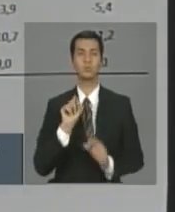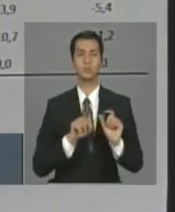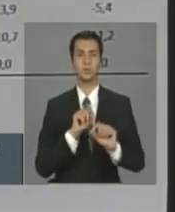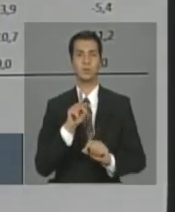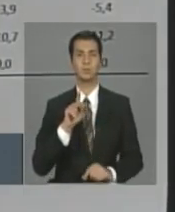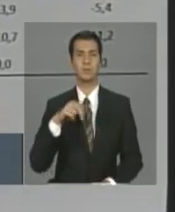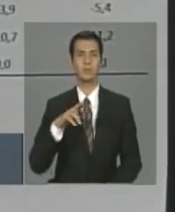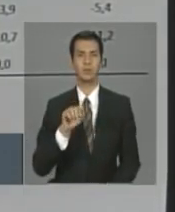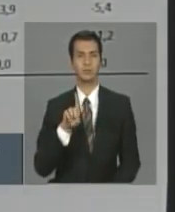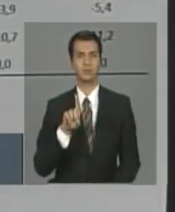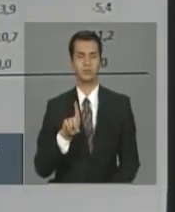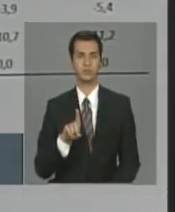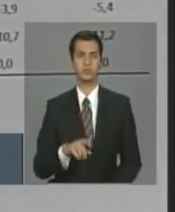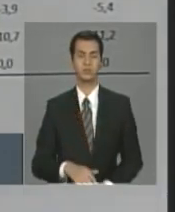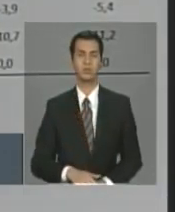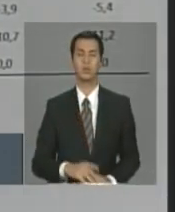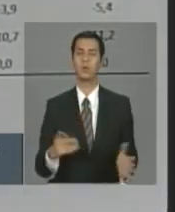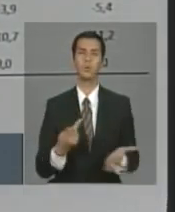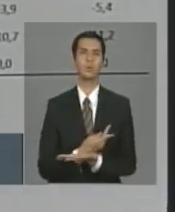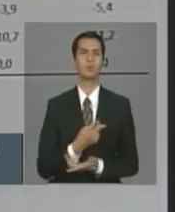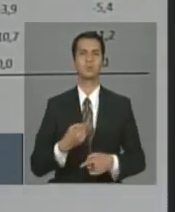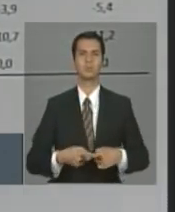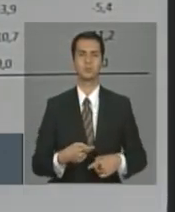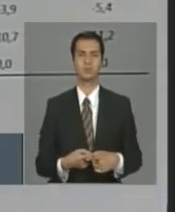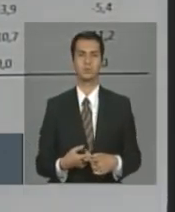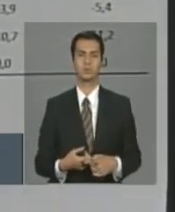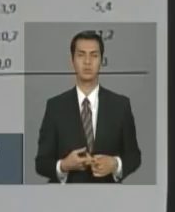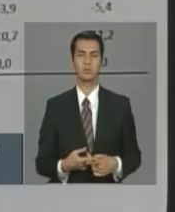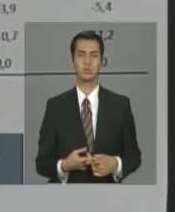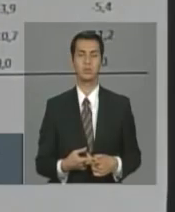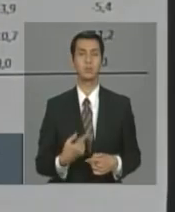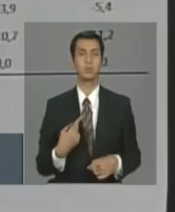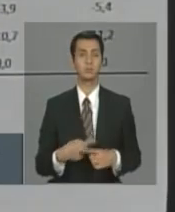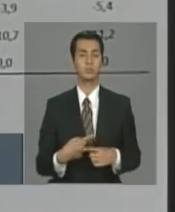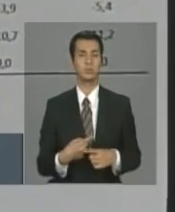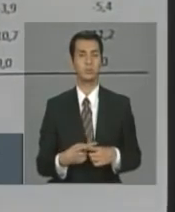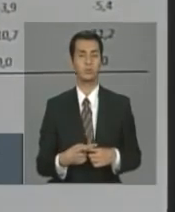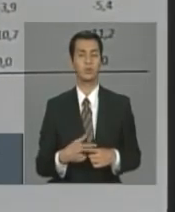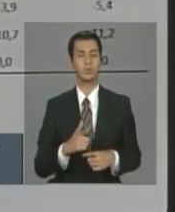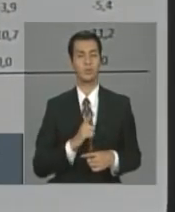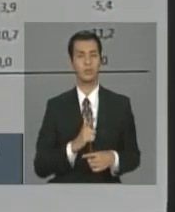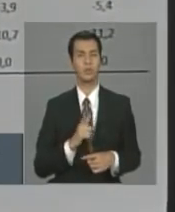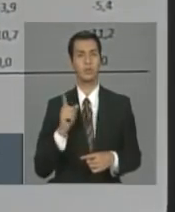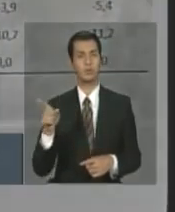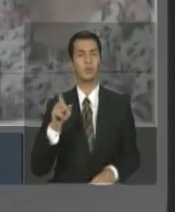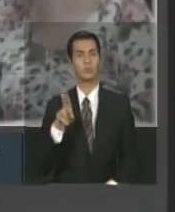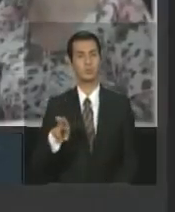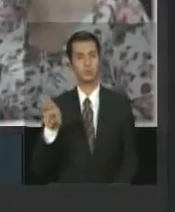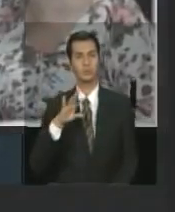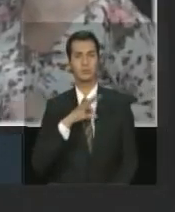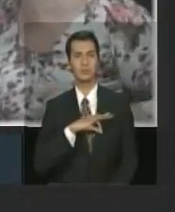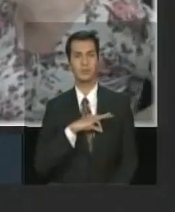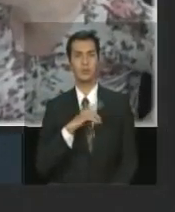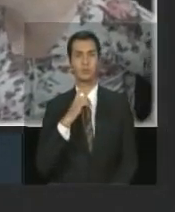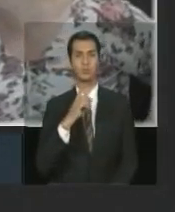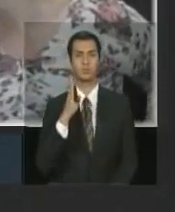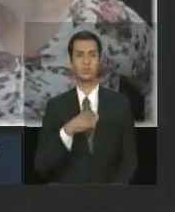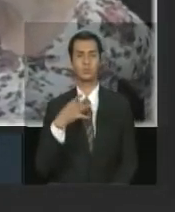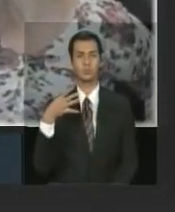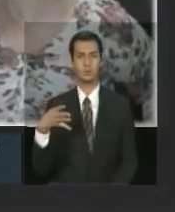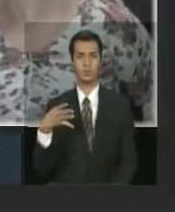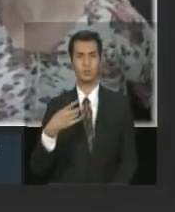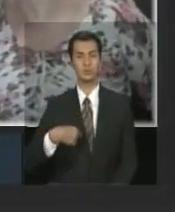PNAD, ela aconteceu por quê? Porque a conta foi feita com um quarto do salário mínimo, isso deu essa distorção. Nós marcamos uma